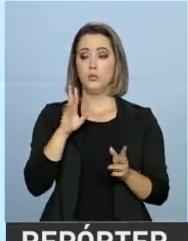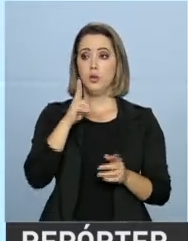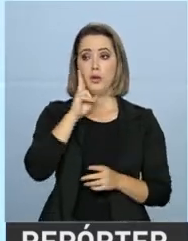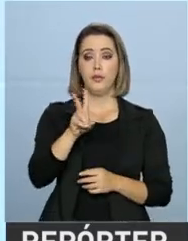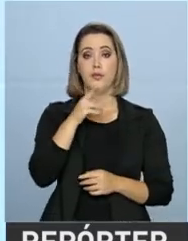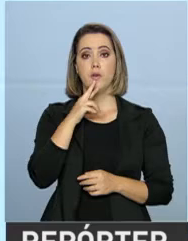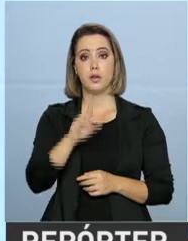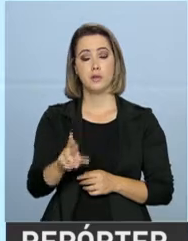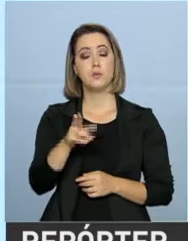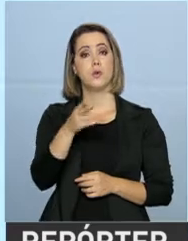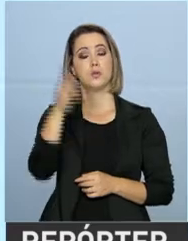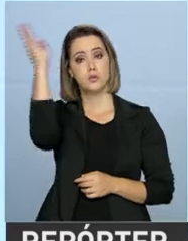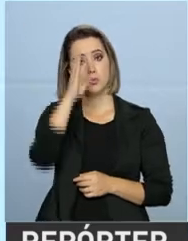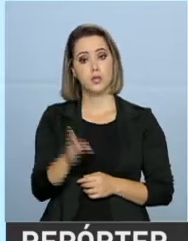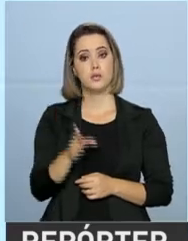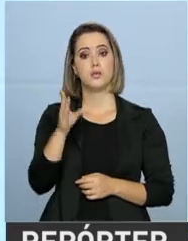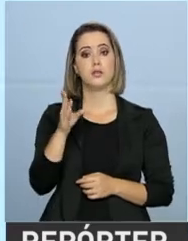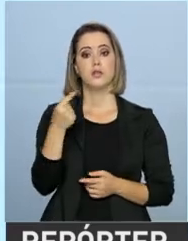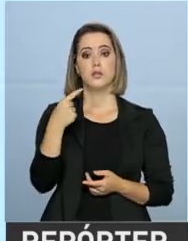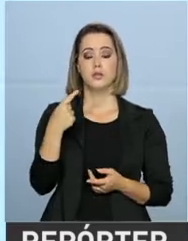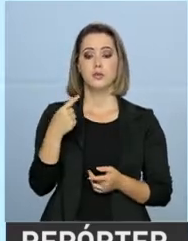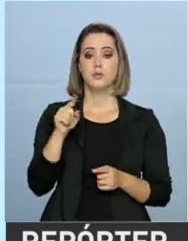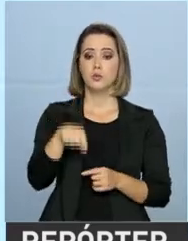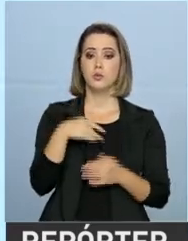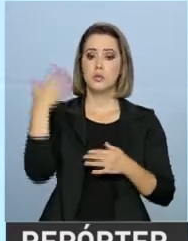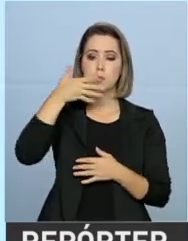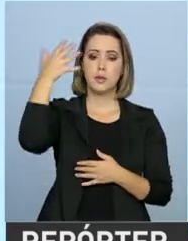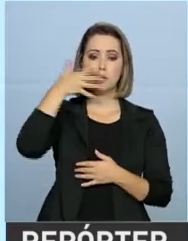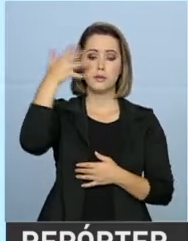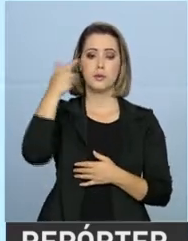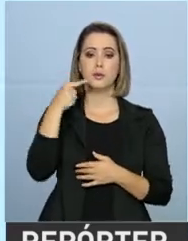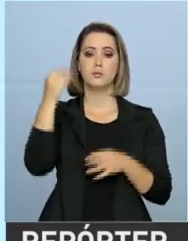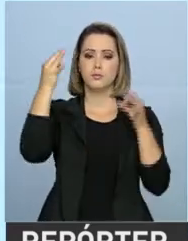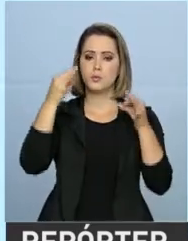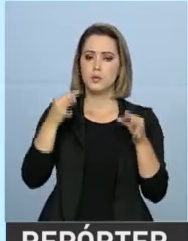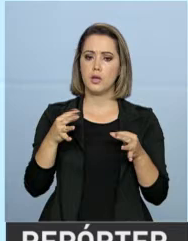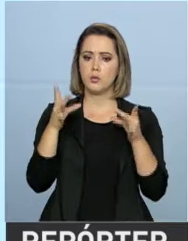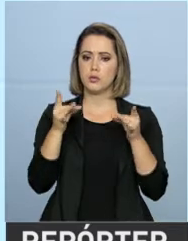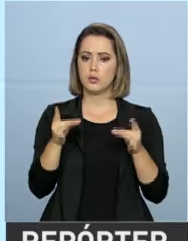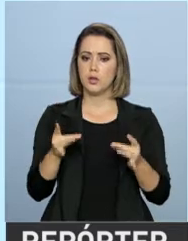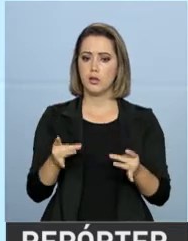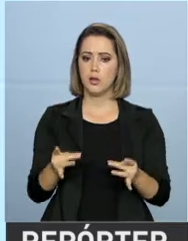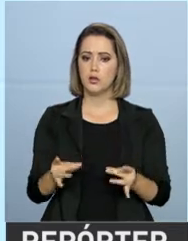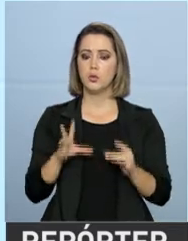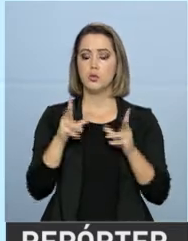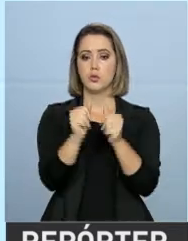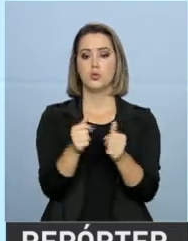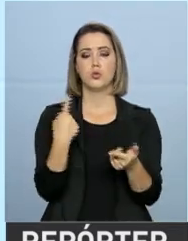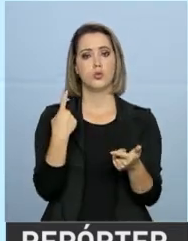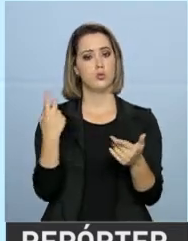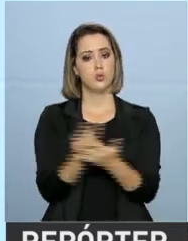resposta das autoridades brasileiras. E mais do que da pronta resposta, dos esclarecimentos mais do que cabais, mais do que integrais em relação